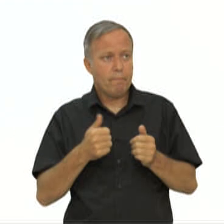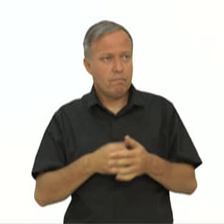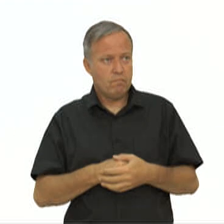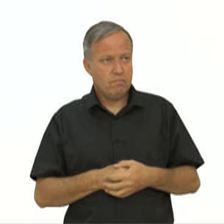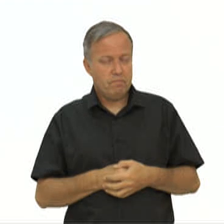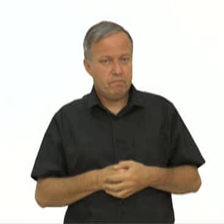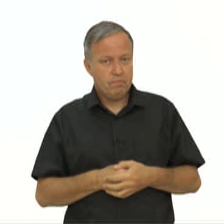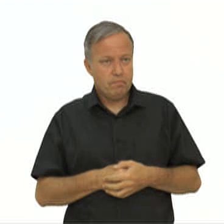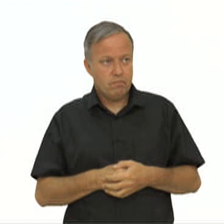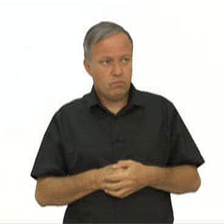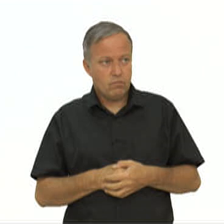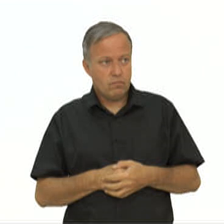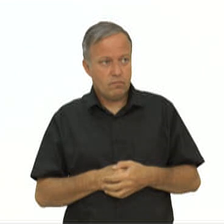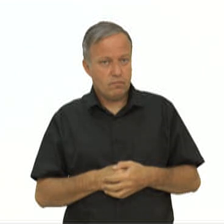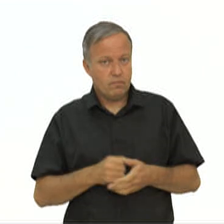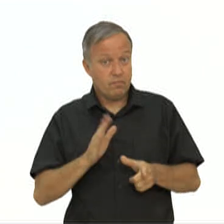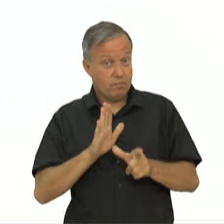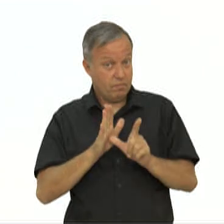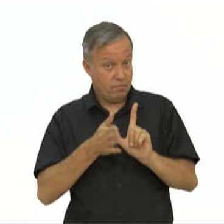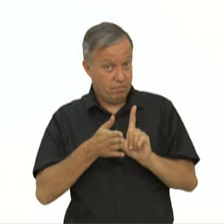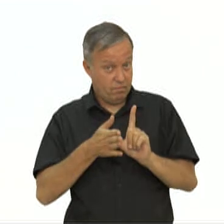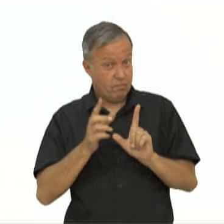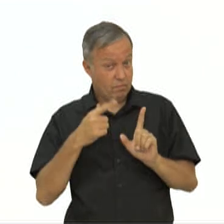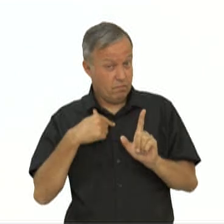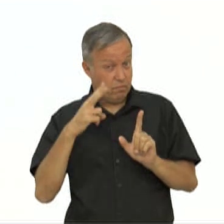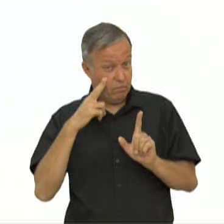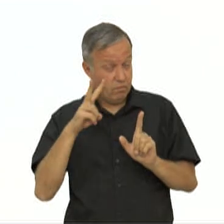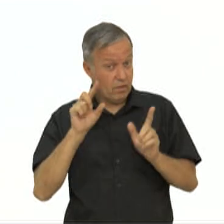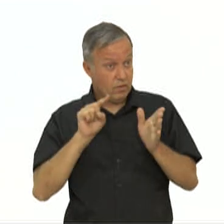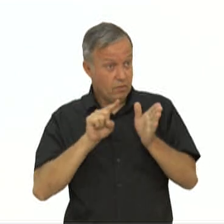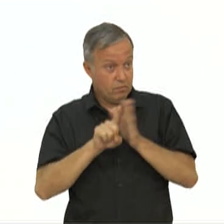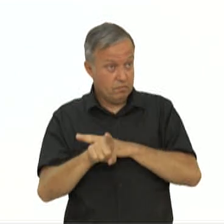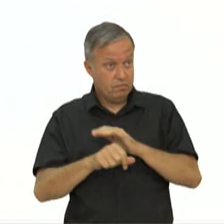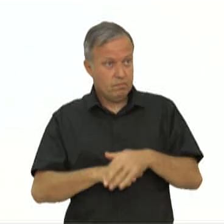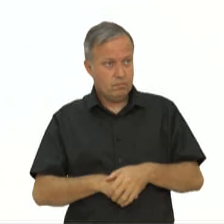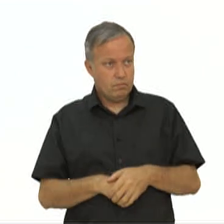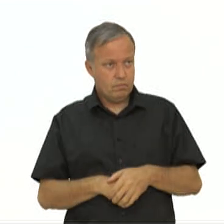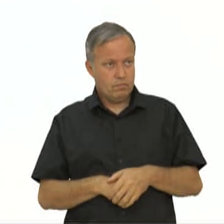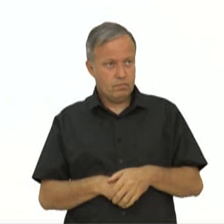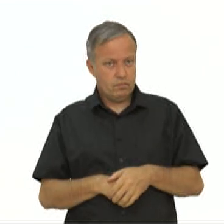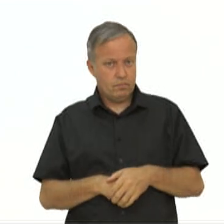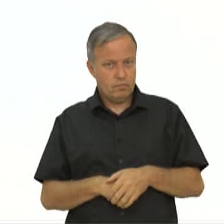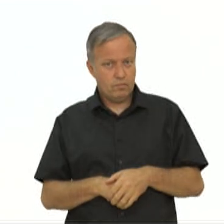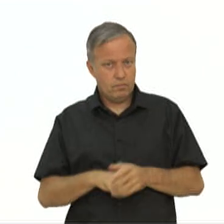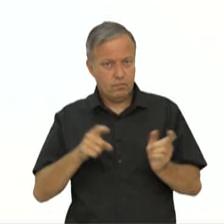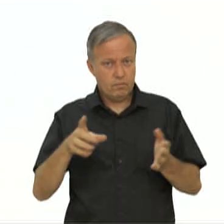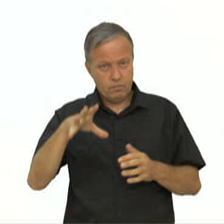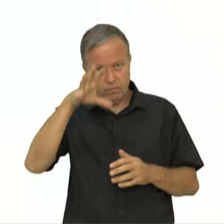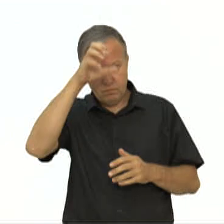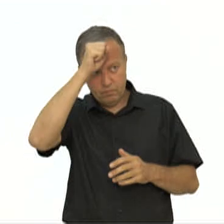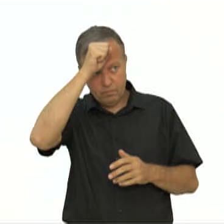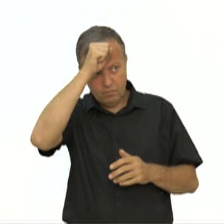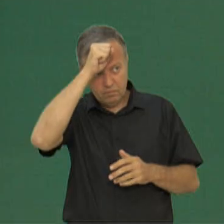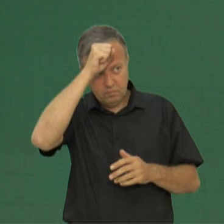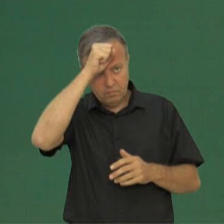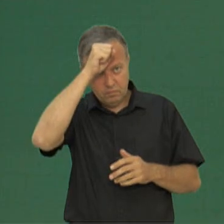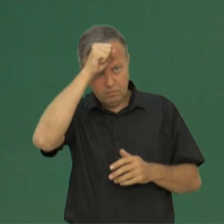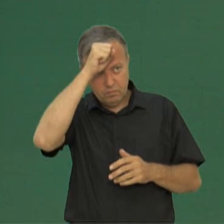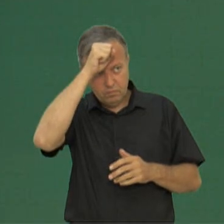Mas antes, nós temos um teste. O que vocês acham? Né? Vamos ver se a gente aprendeu